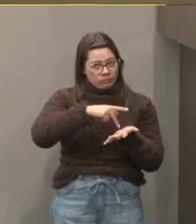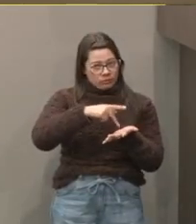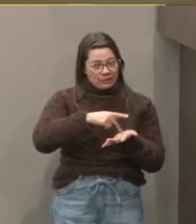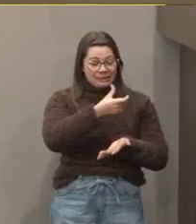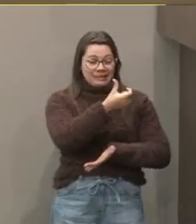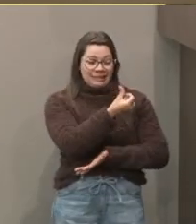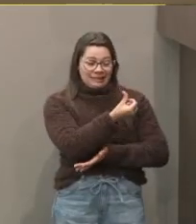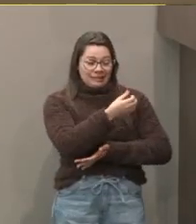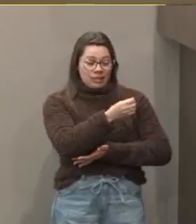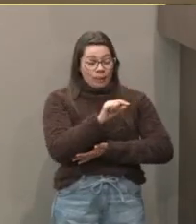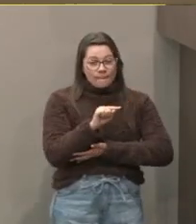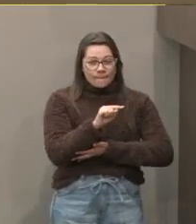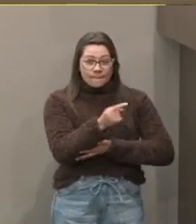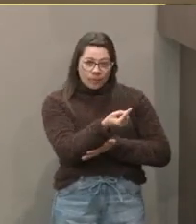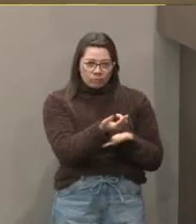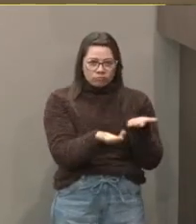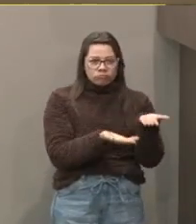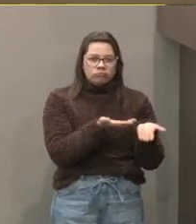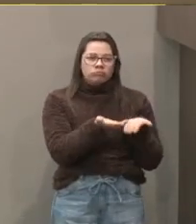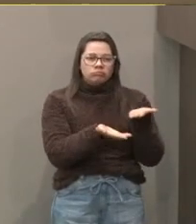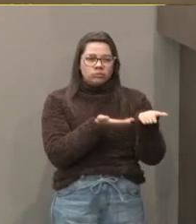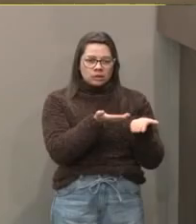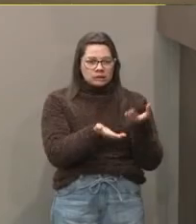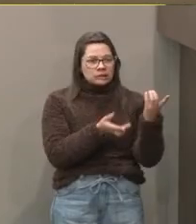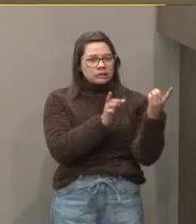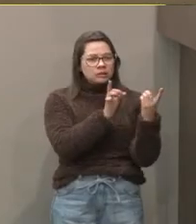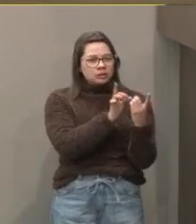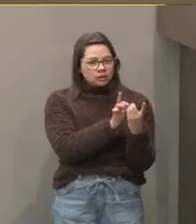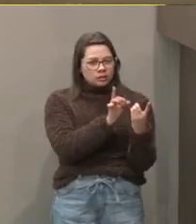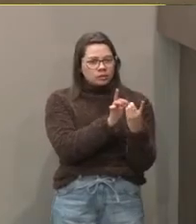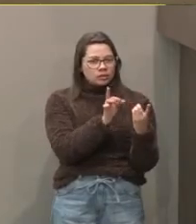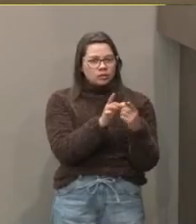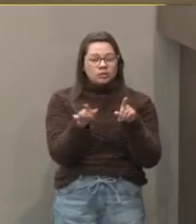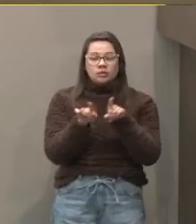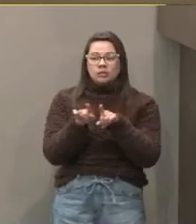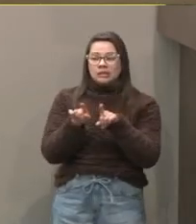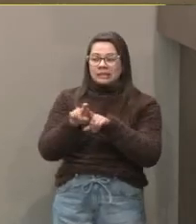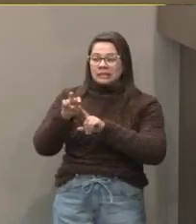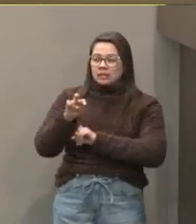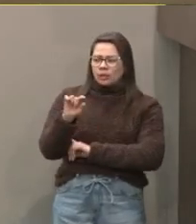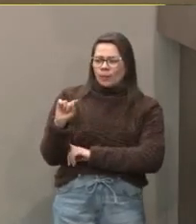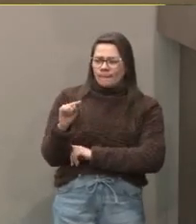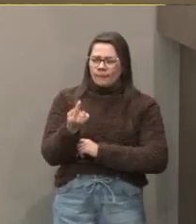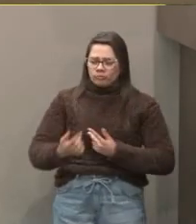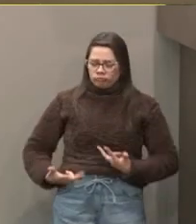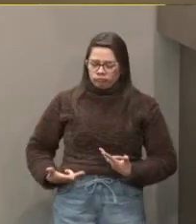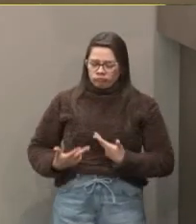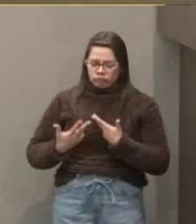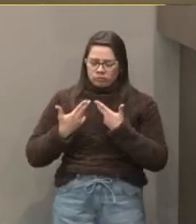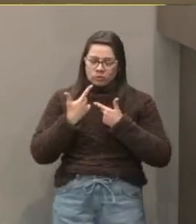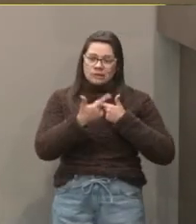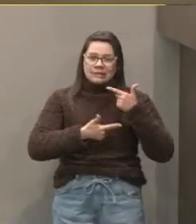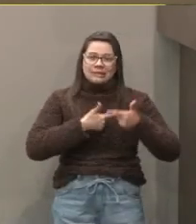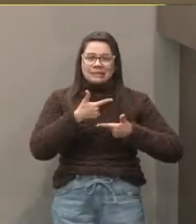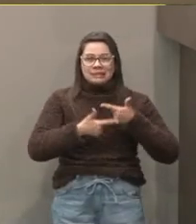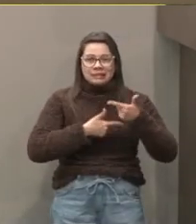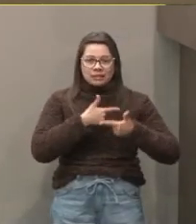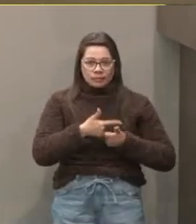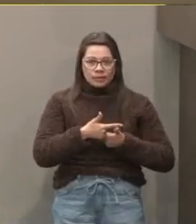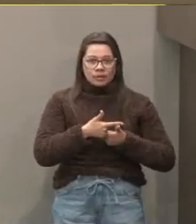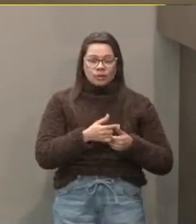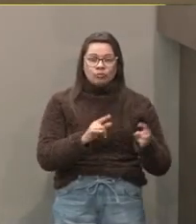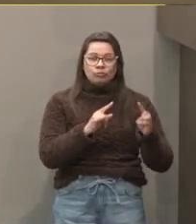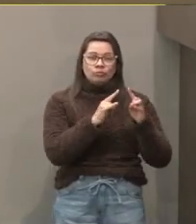Foram 60 mil atendimentos e 5 mil cirurgias. Isso coloca o serviço do IOT dentro